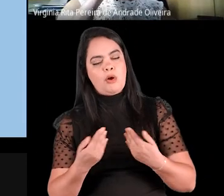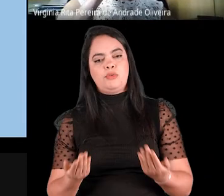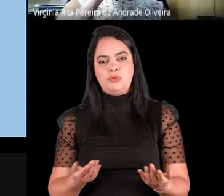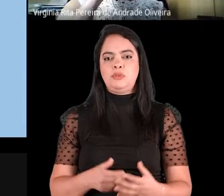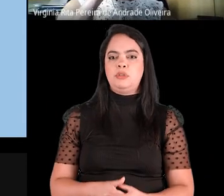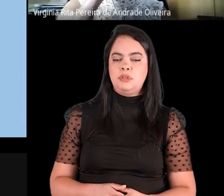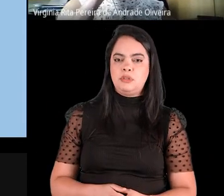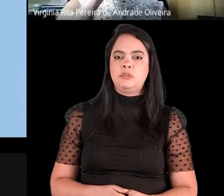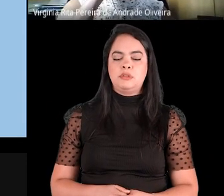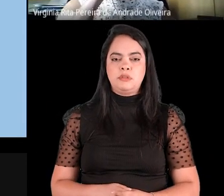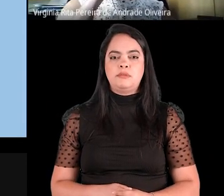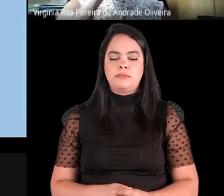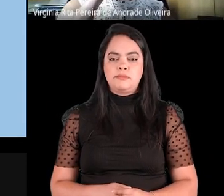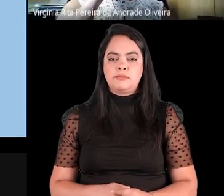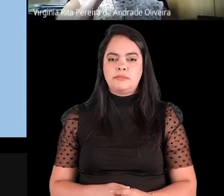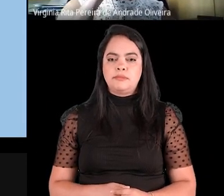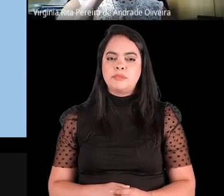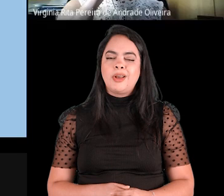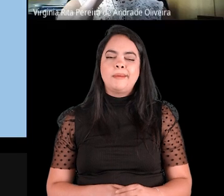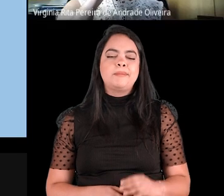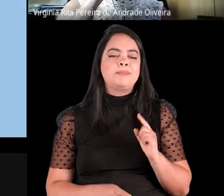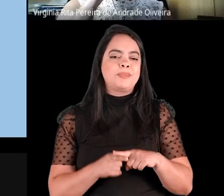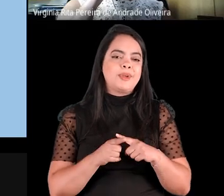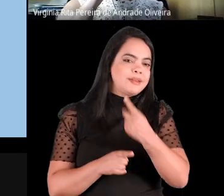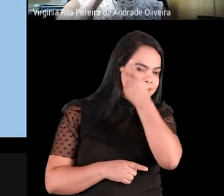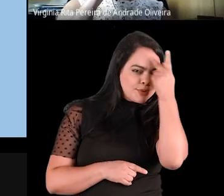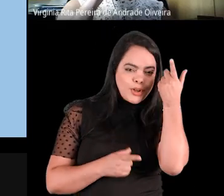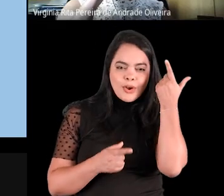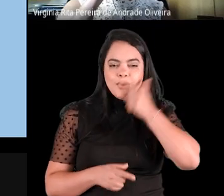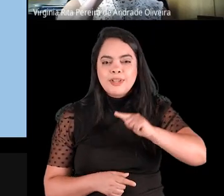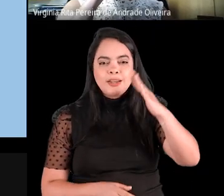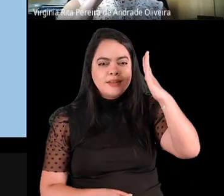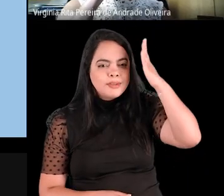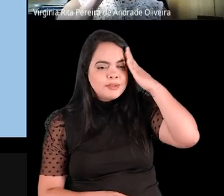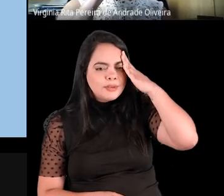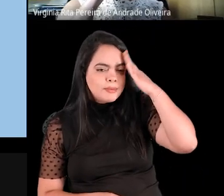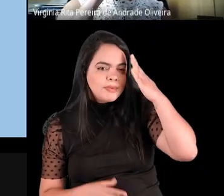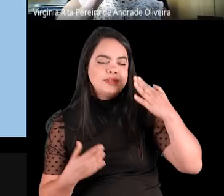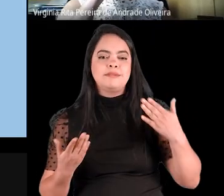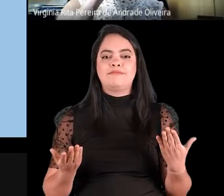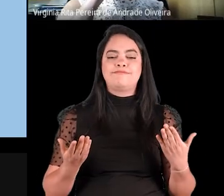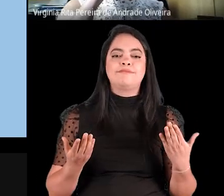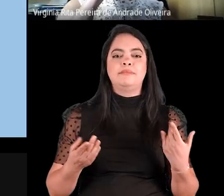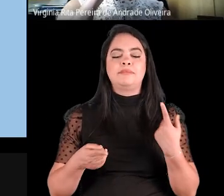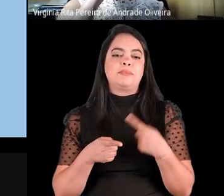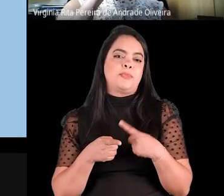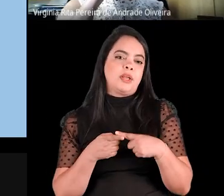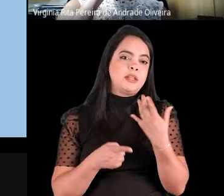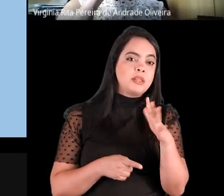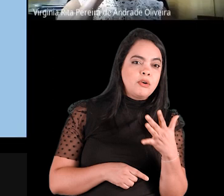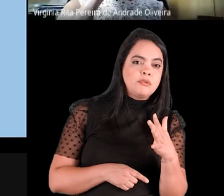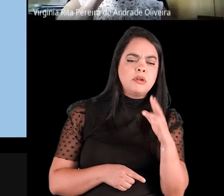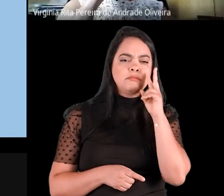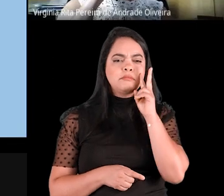vai trazer a compreensão, porque algumas vezes eles têm essa questão da